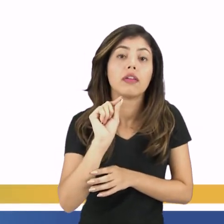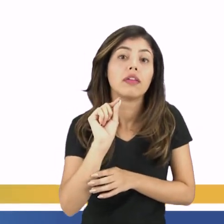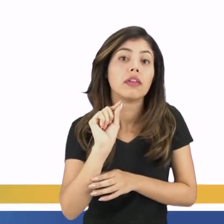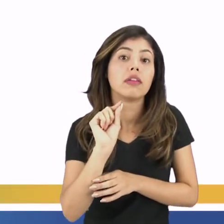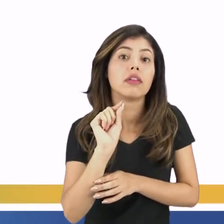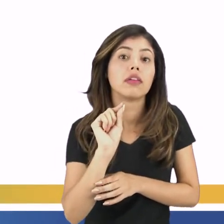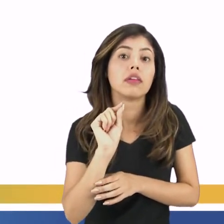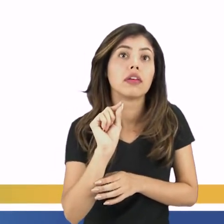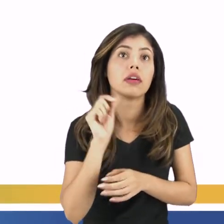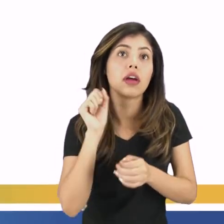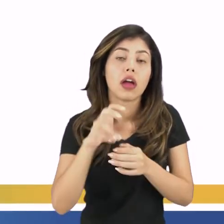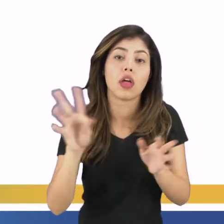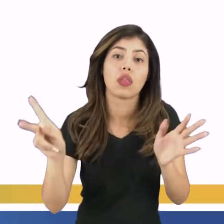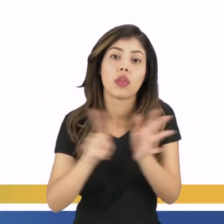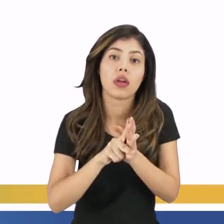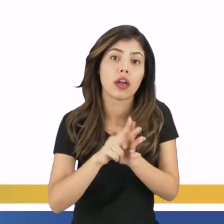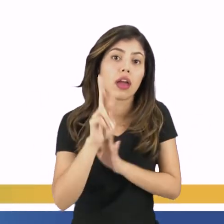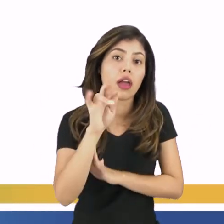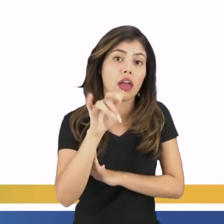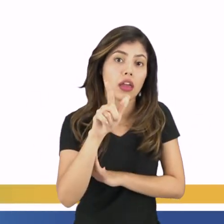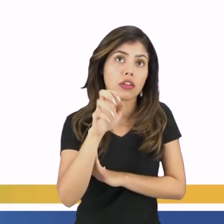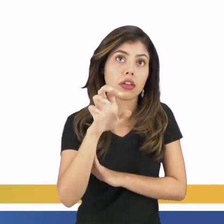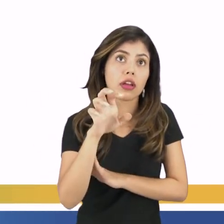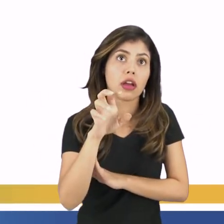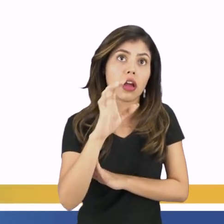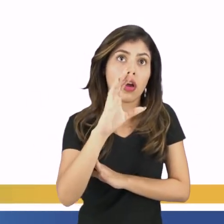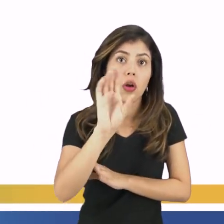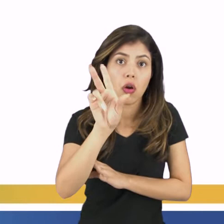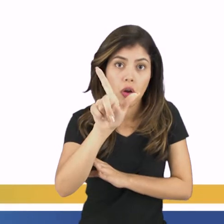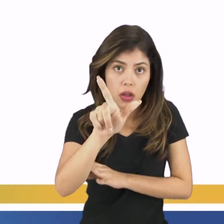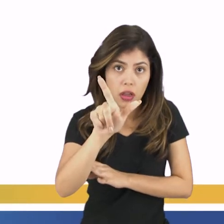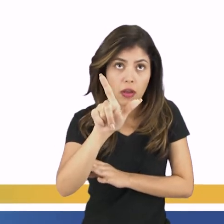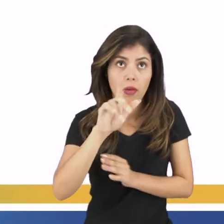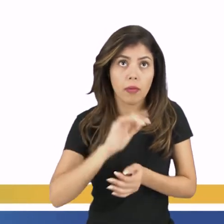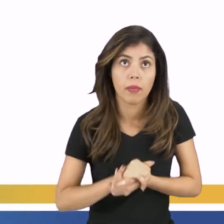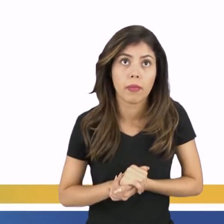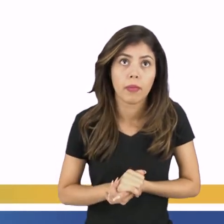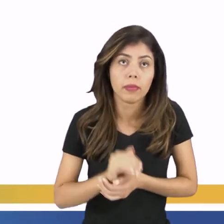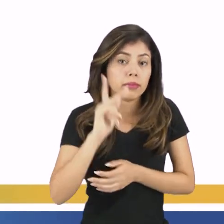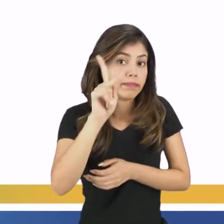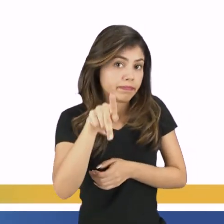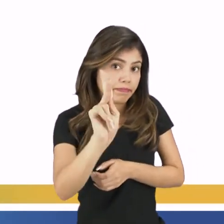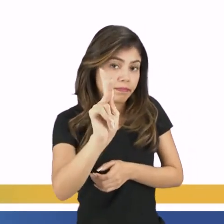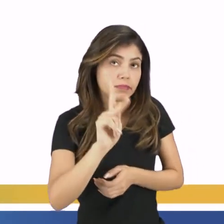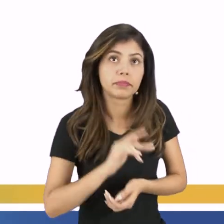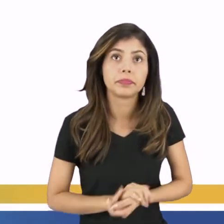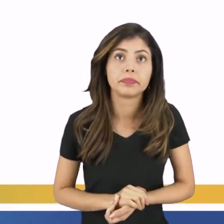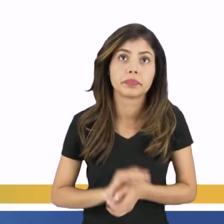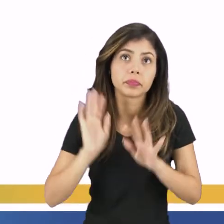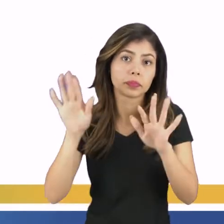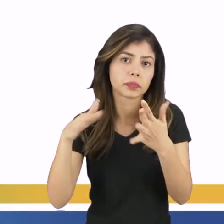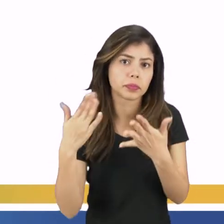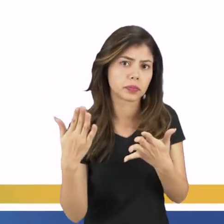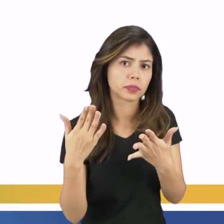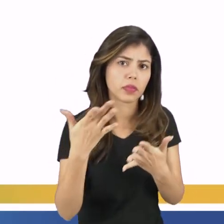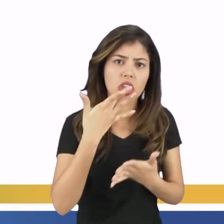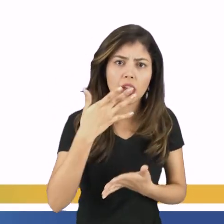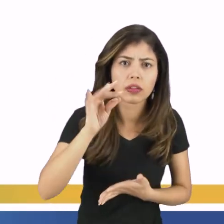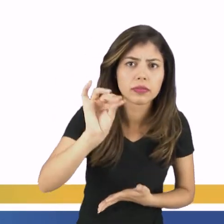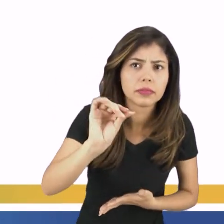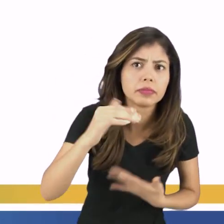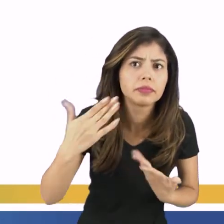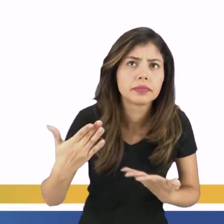dessa reação no produto, no reagente? O cloro e o potássio. Então, qual foi o sal que foi